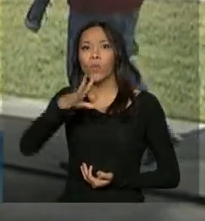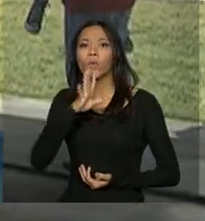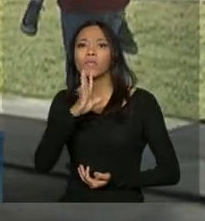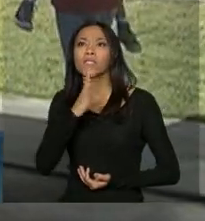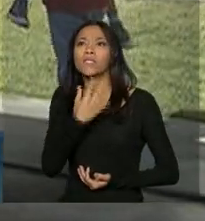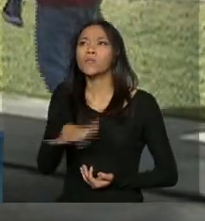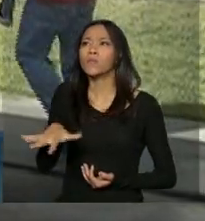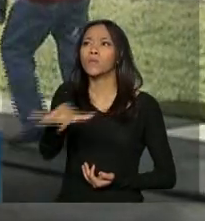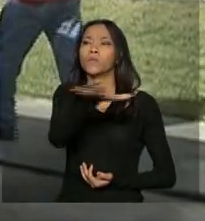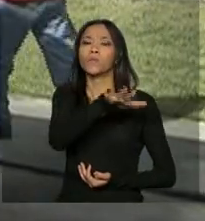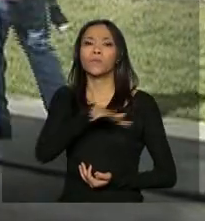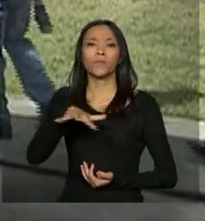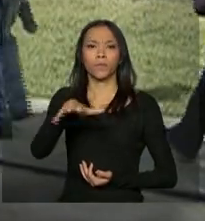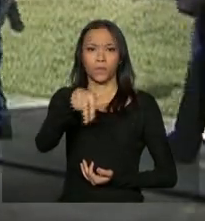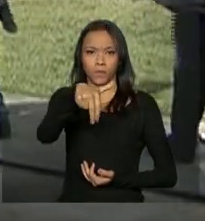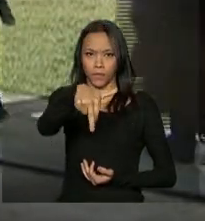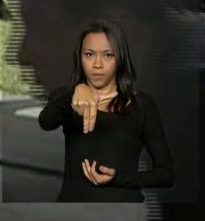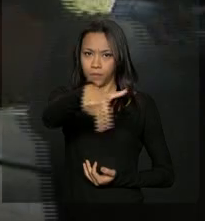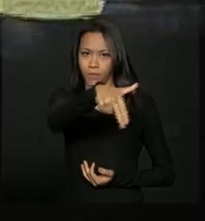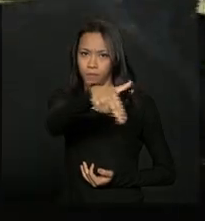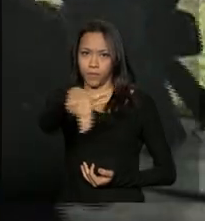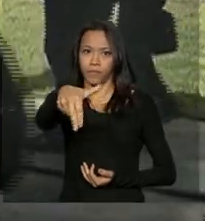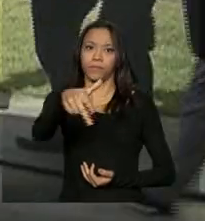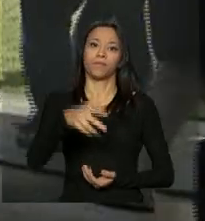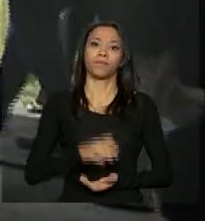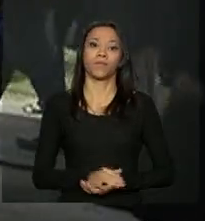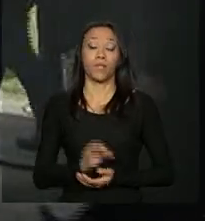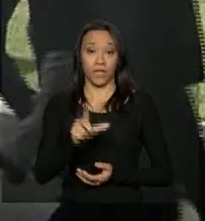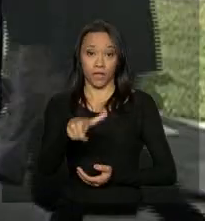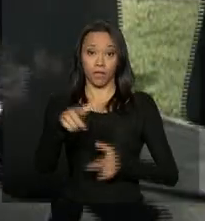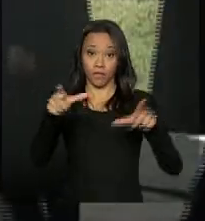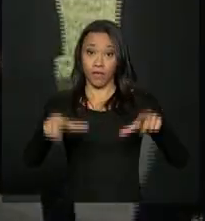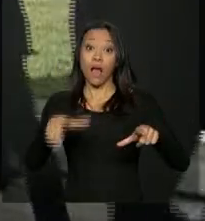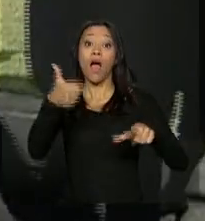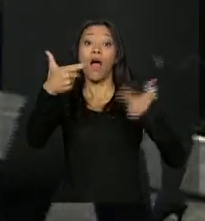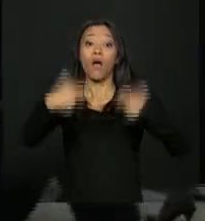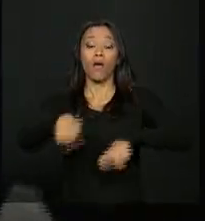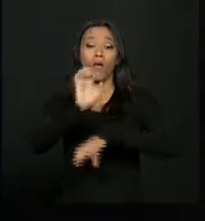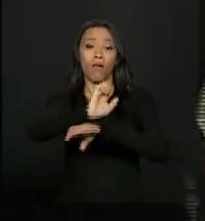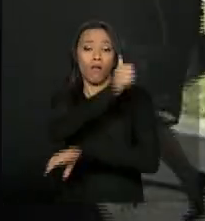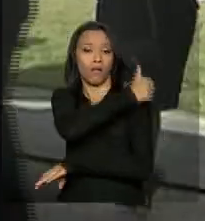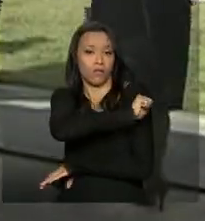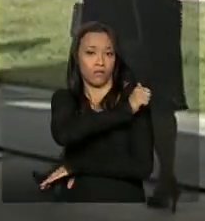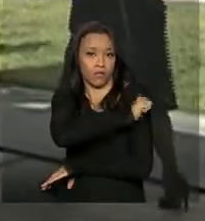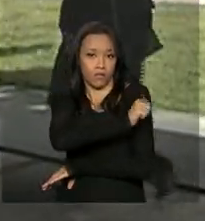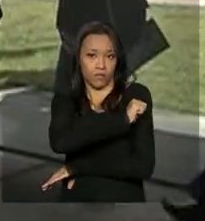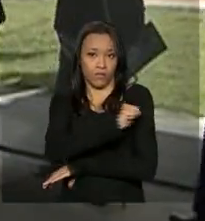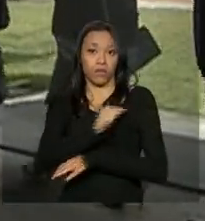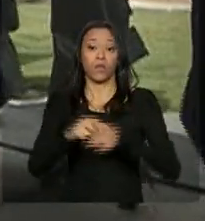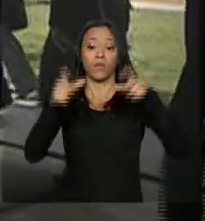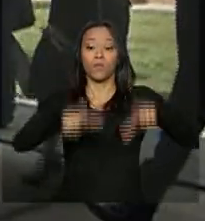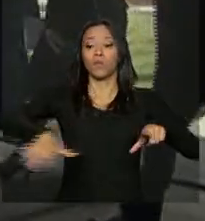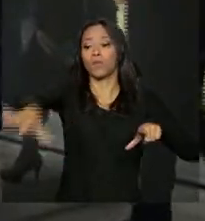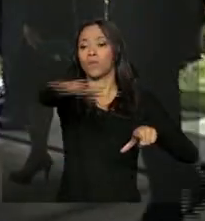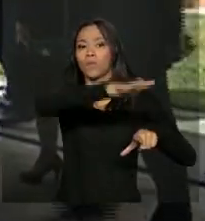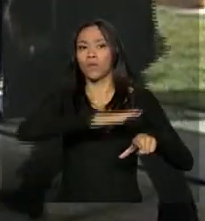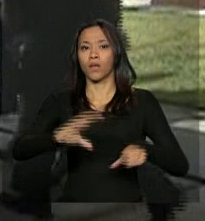habitacionais no Residencial Passaré um lá no Rio de Janeiro no bairro do